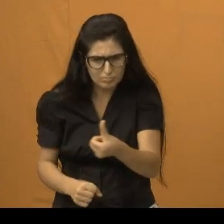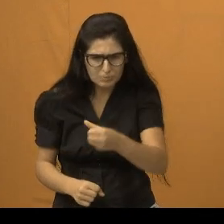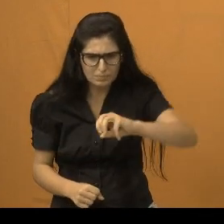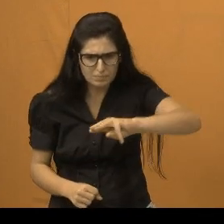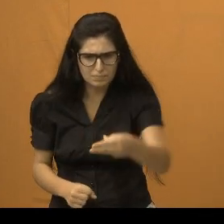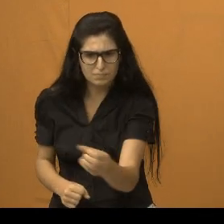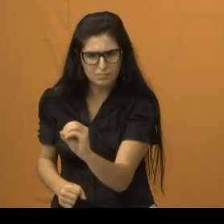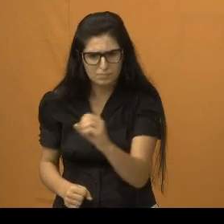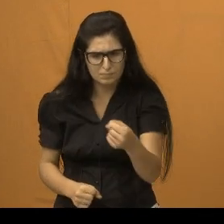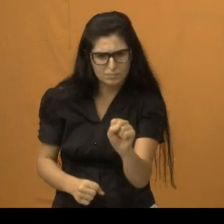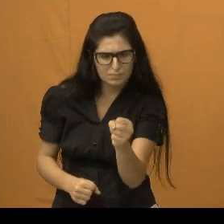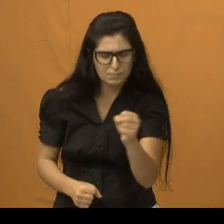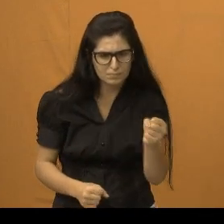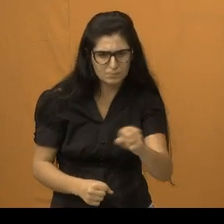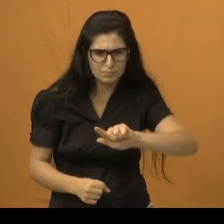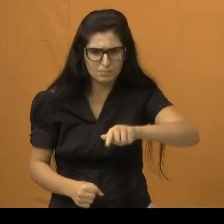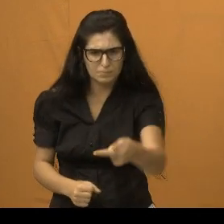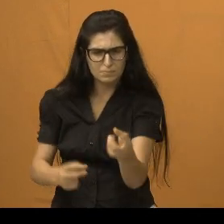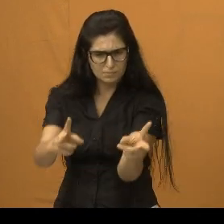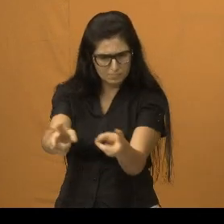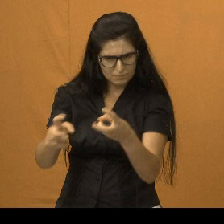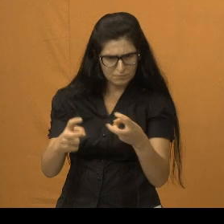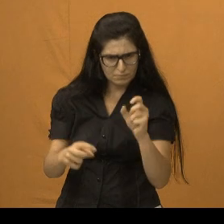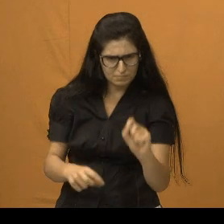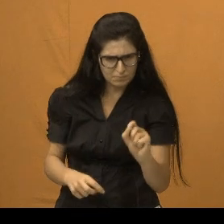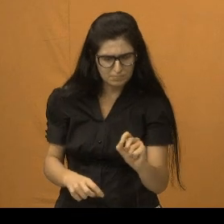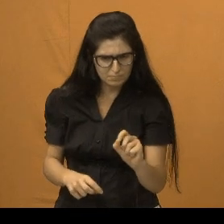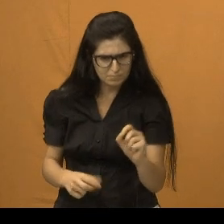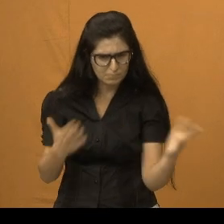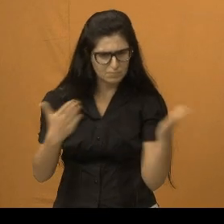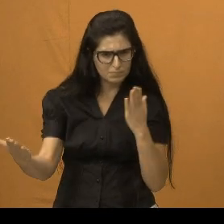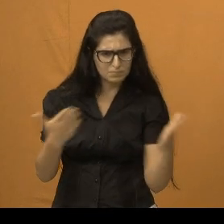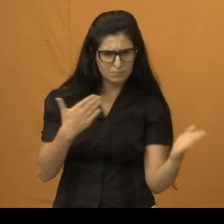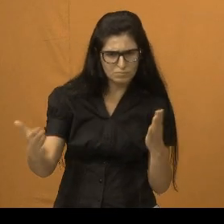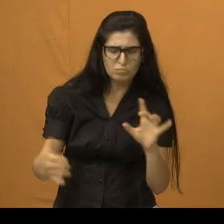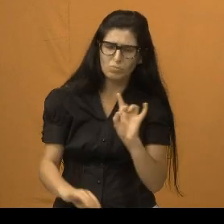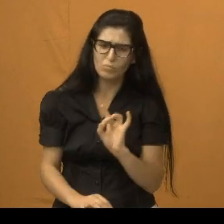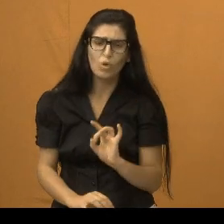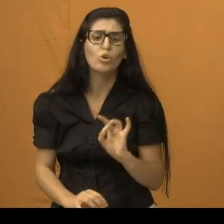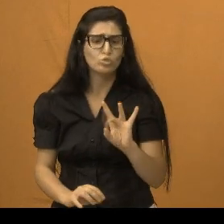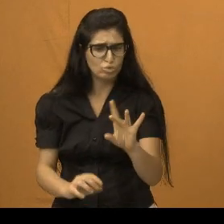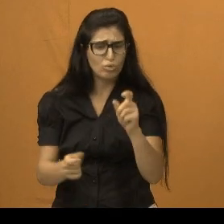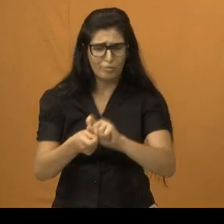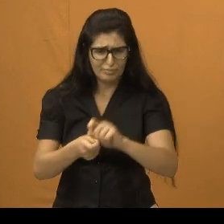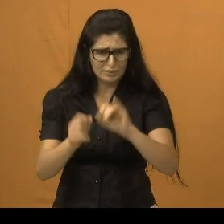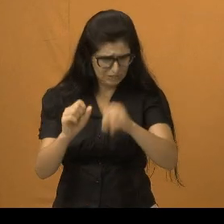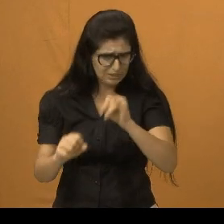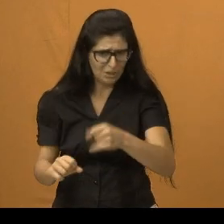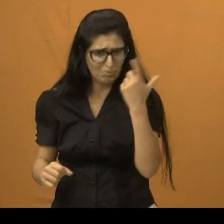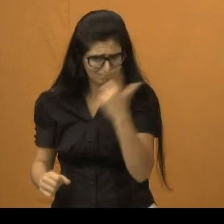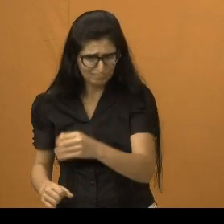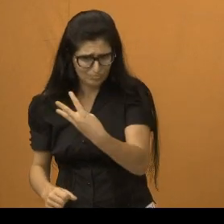166.088.000, na qual, como podemos perceber, lá em slides anteriores, foi somente executado